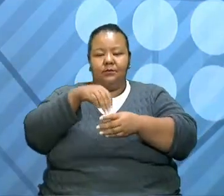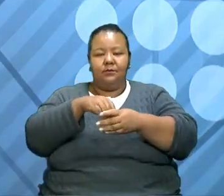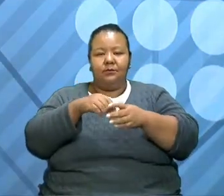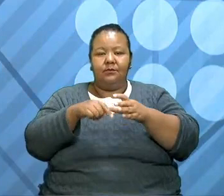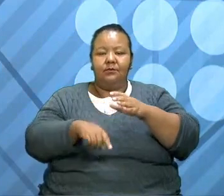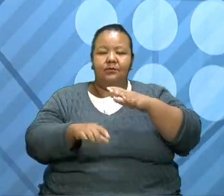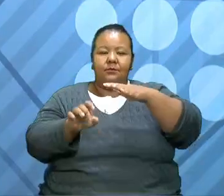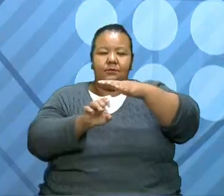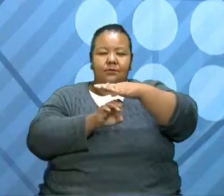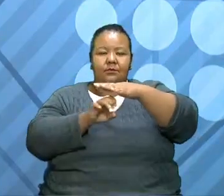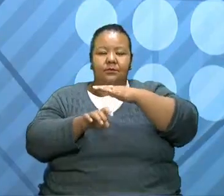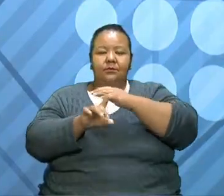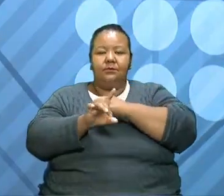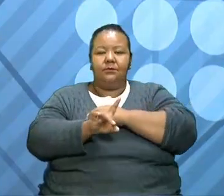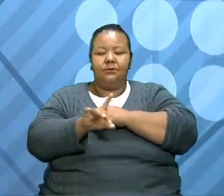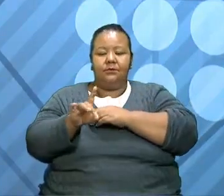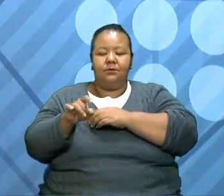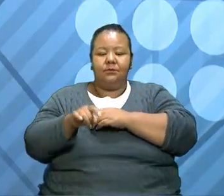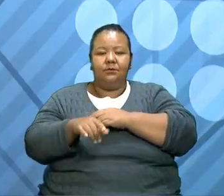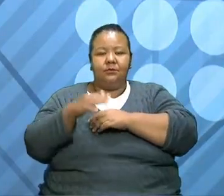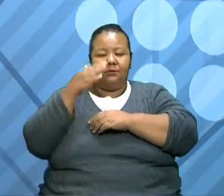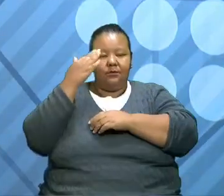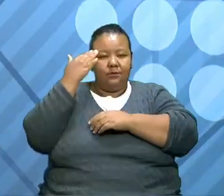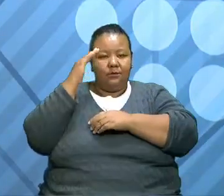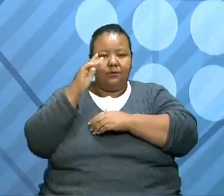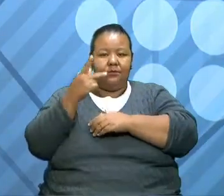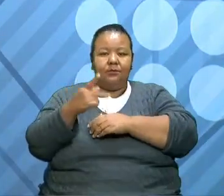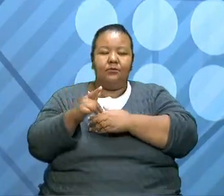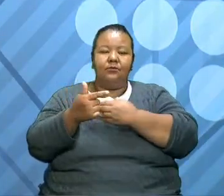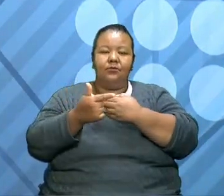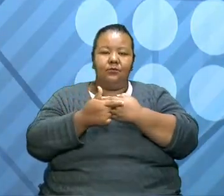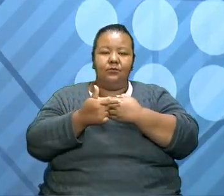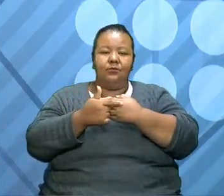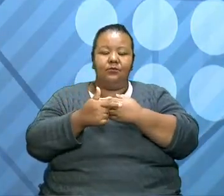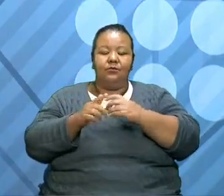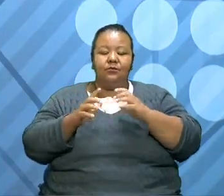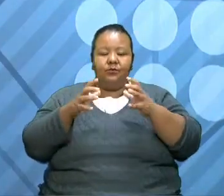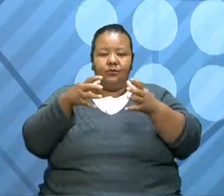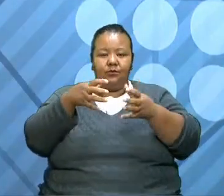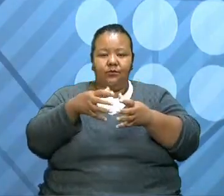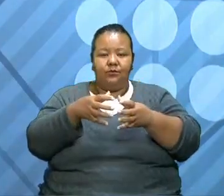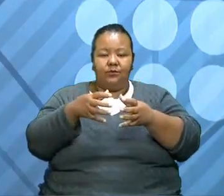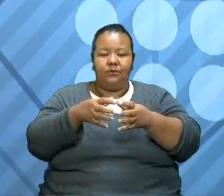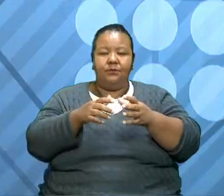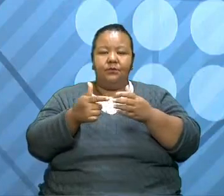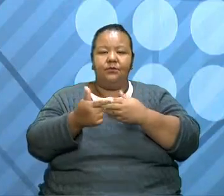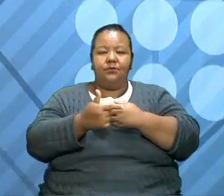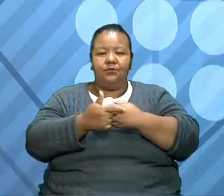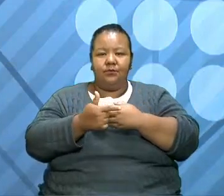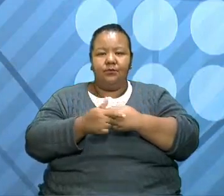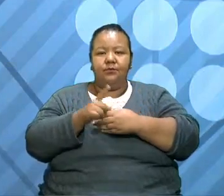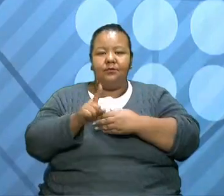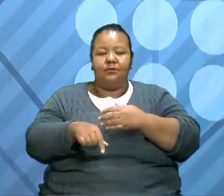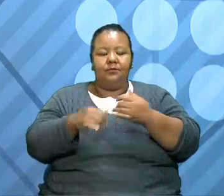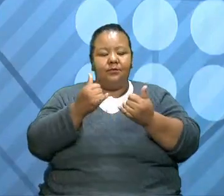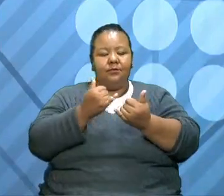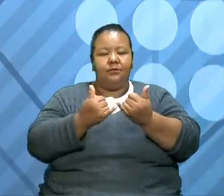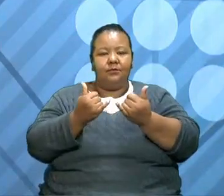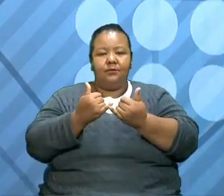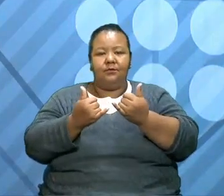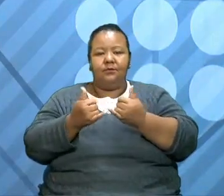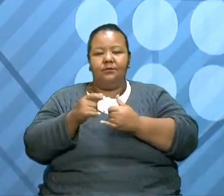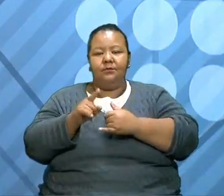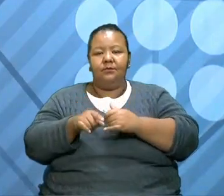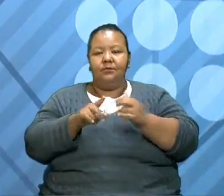da minha empresa para que cada um saiba exatamente a sua função e o agrupamento das funções que são semelhantes, que